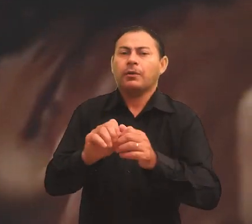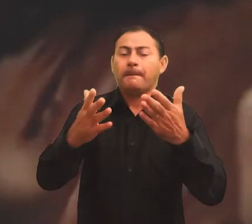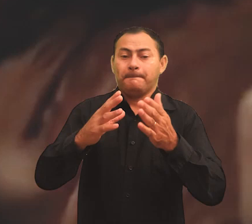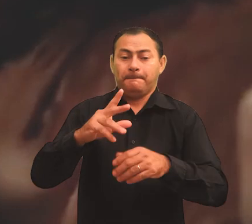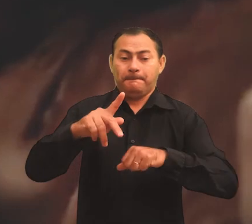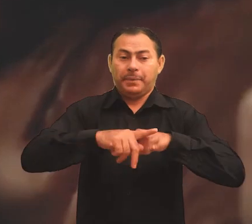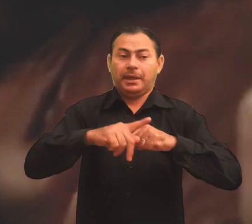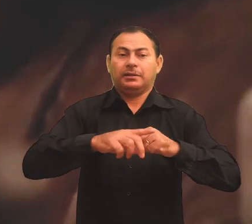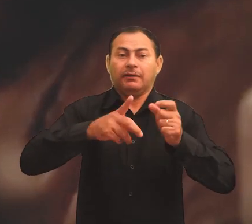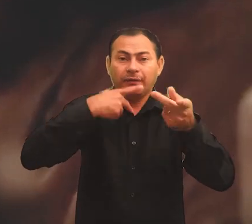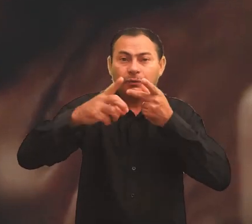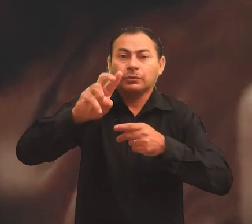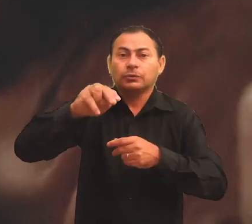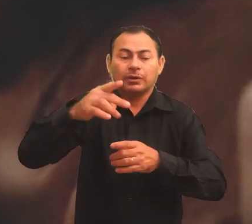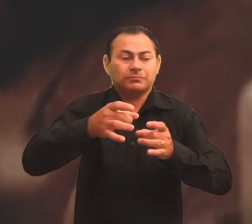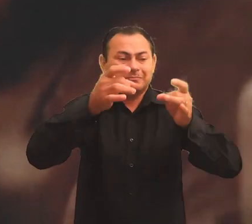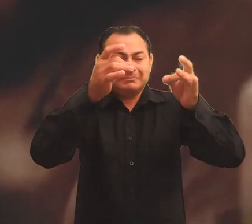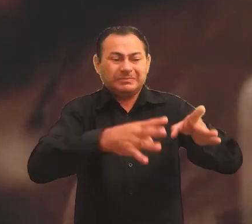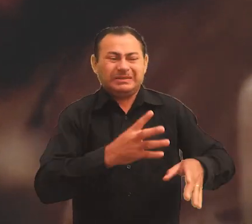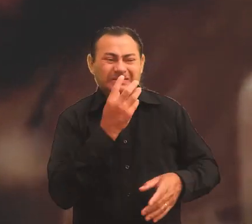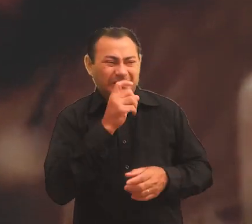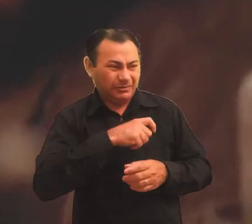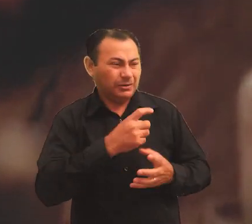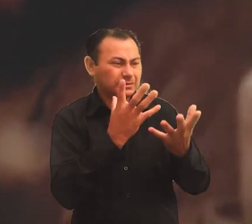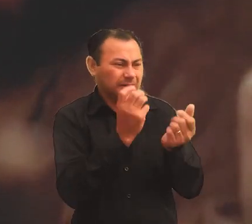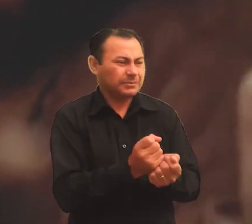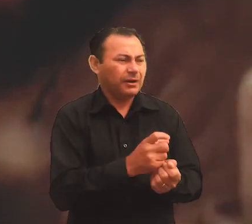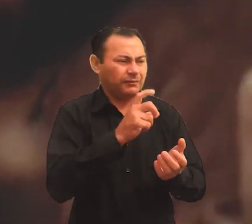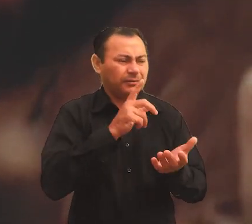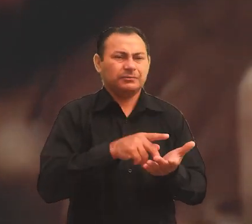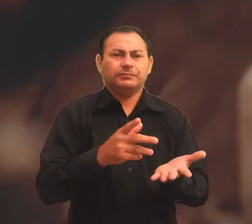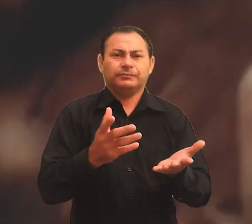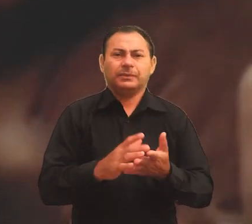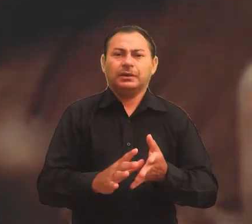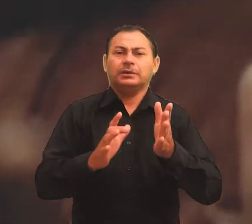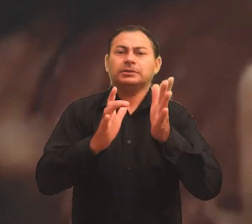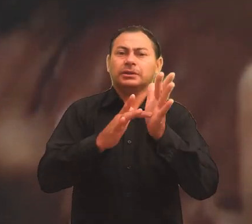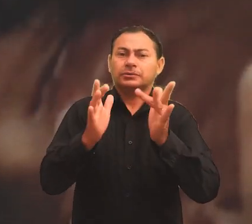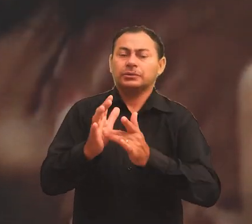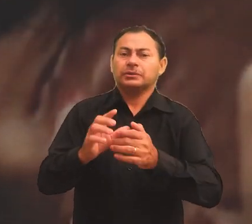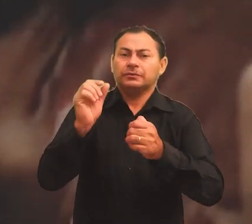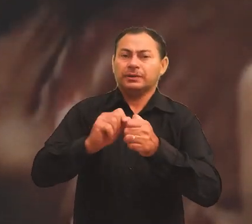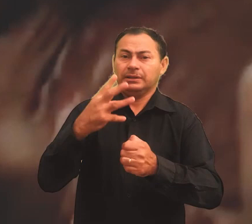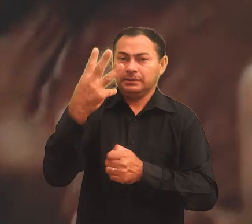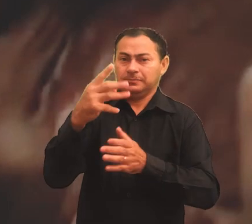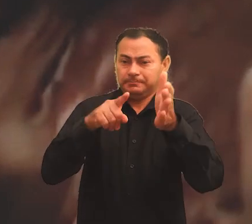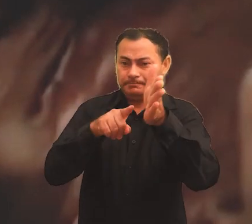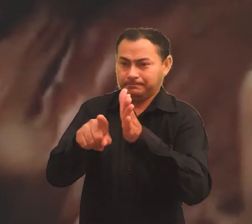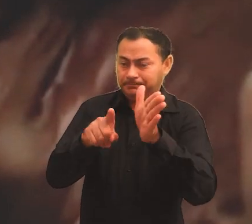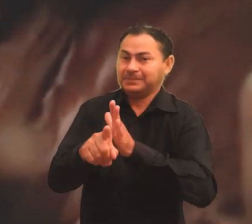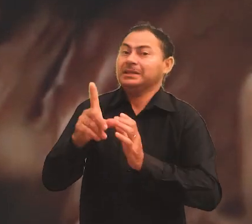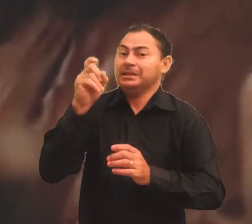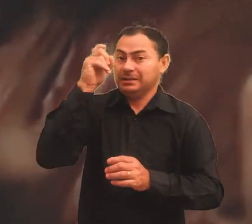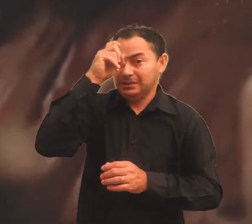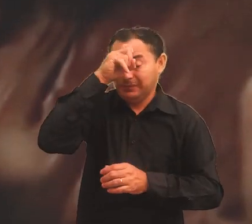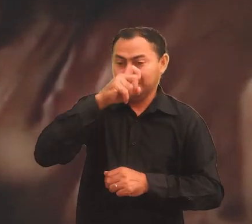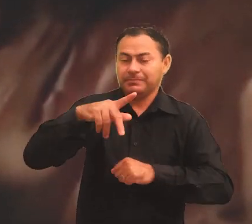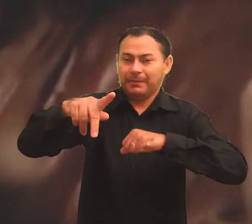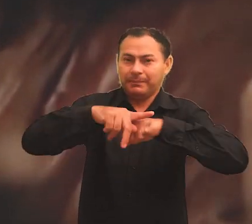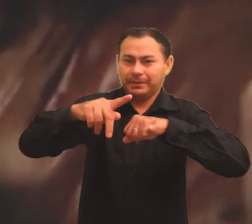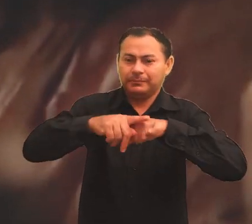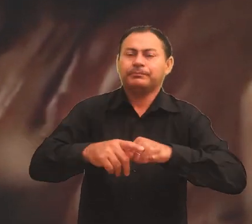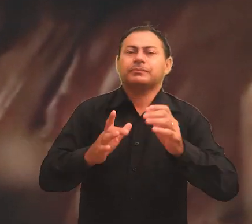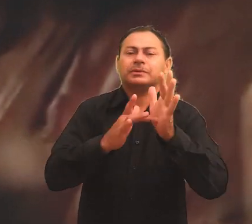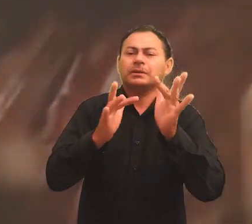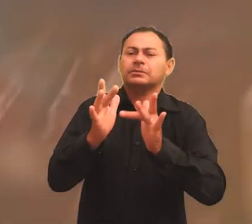Pedro se gabou dizendo que jamais negaria Jesus. Nesta ocasião, Jesus fez 3 perguntas muito difíceis para